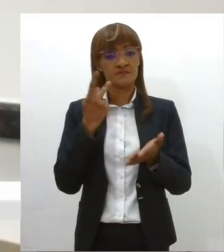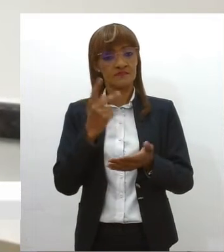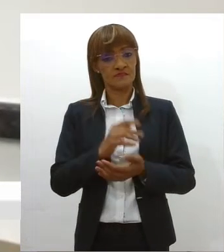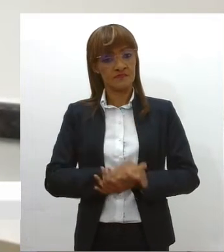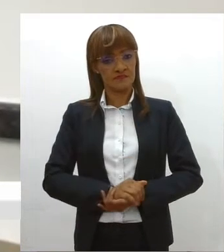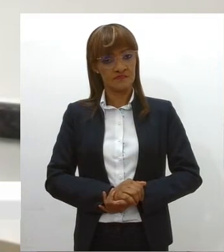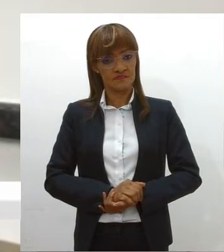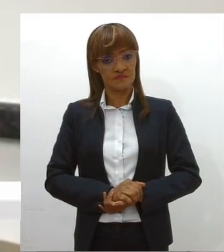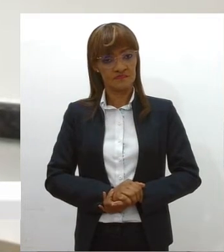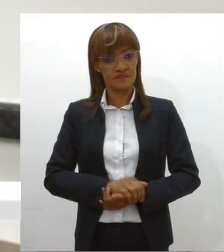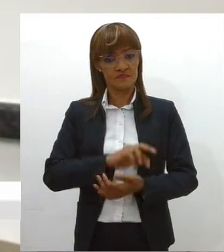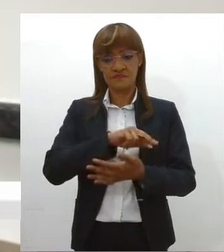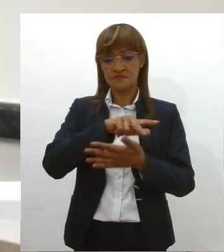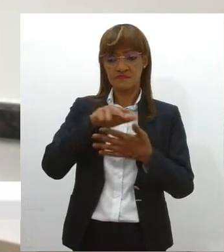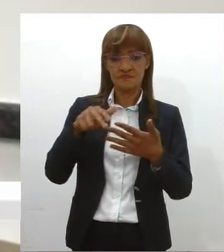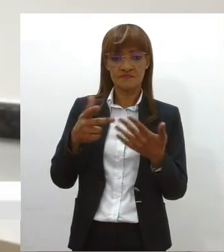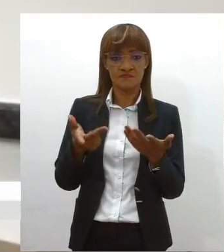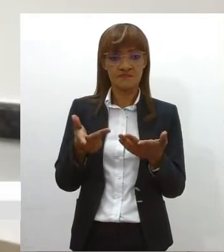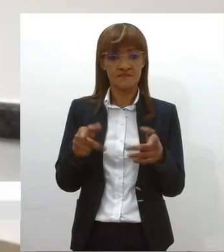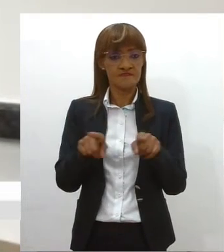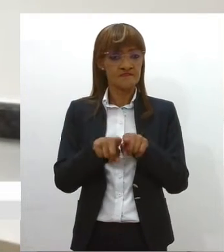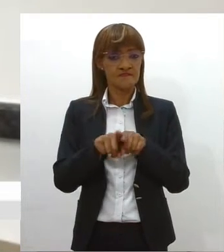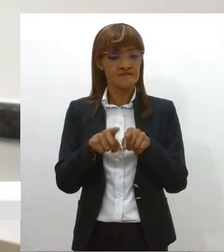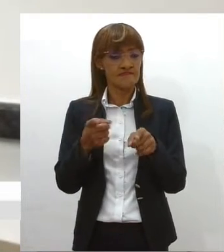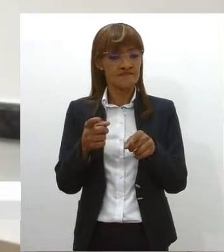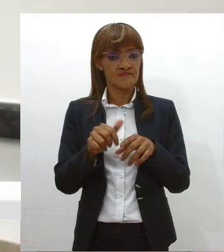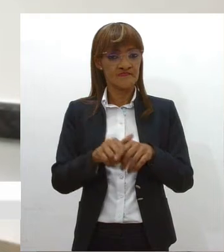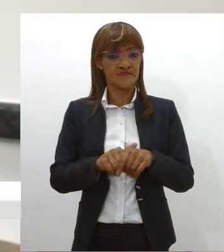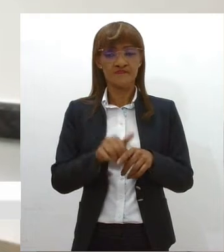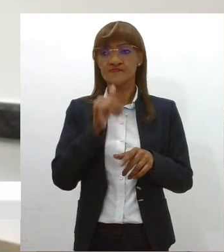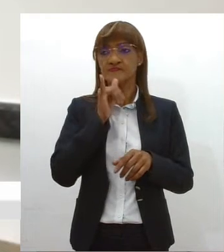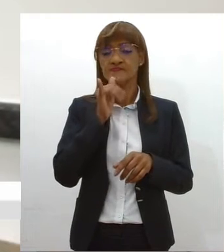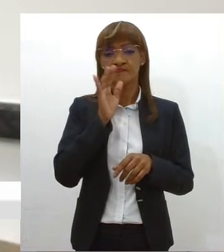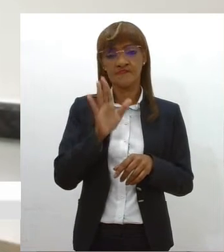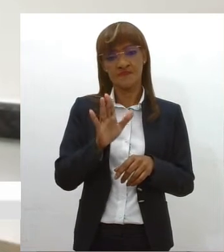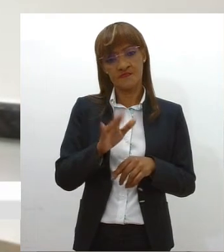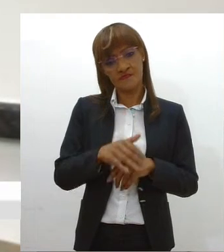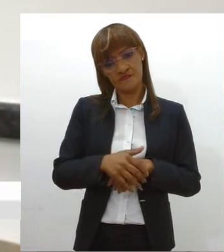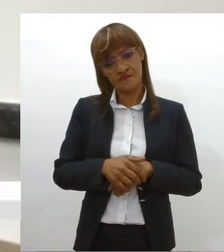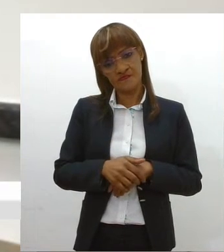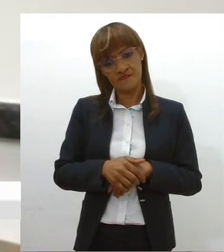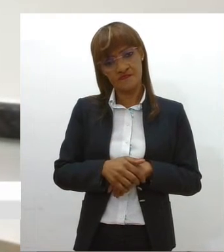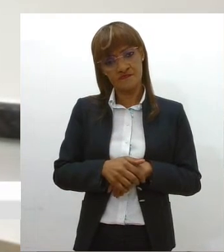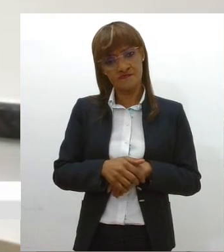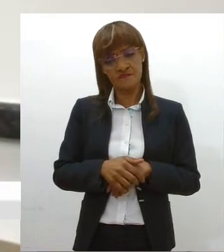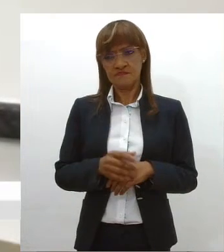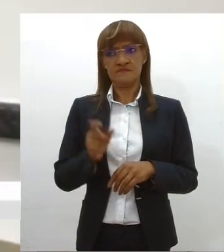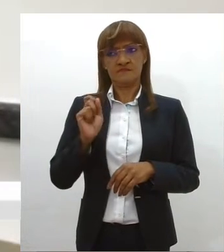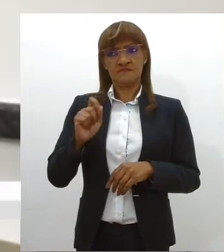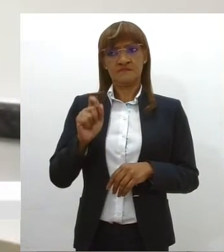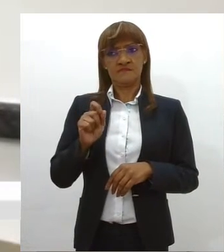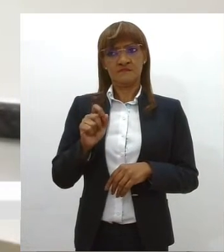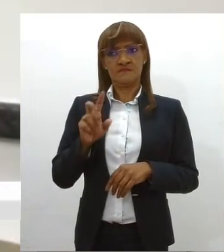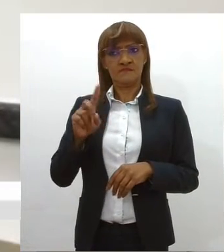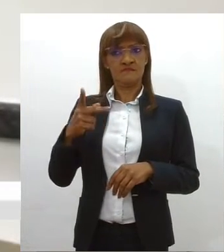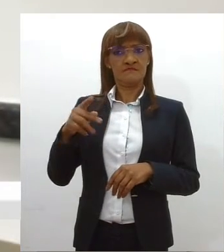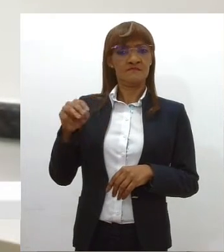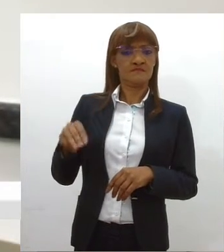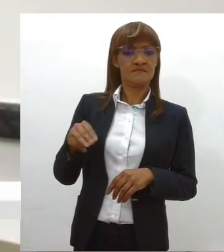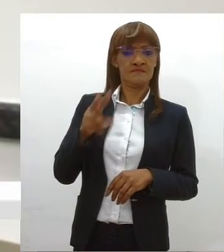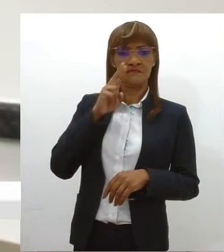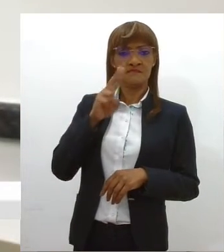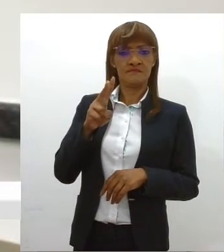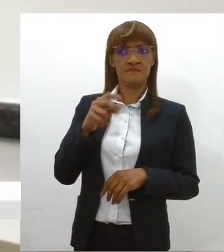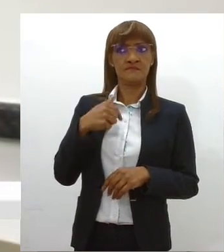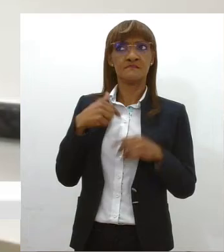coisas, inclusive das emoções. Então, por exemplo, eu sei que eu tenho uma TPM forte, então, assim, eu vou fazer alguma coisa para que eu me sinta melhor. Se eu